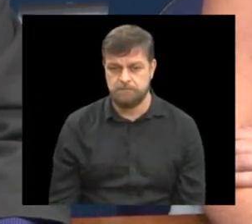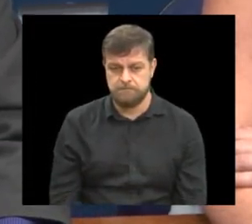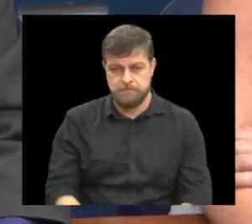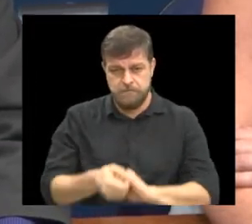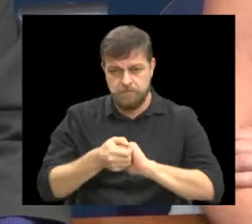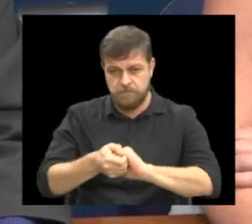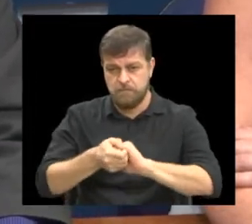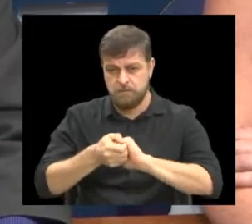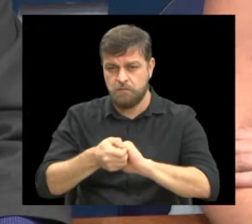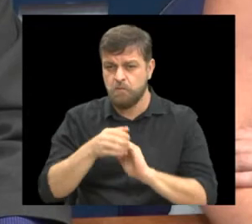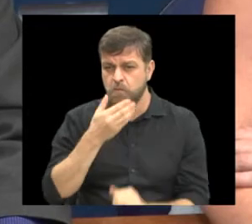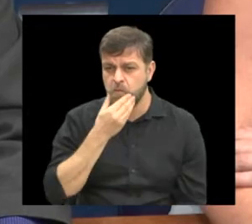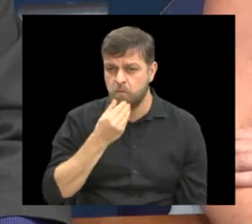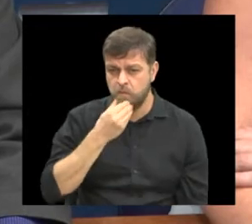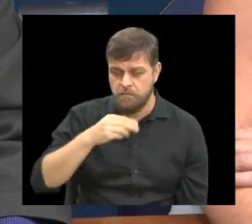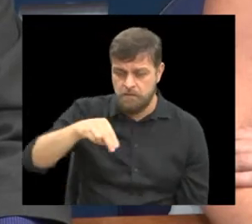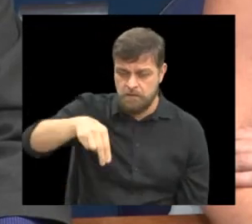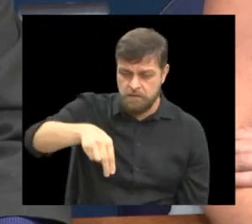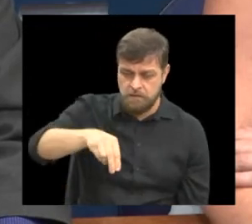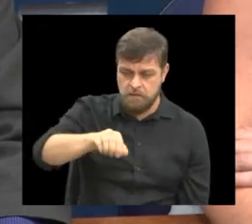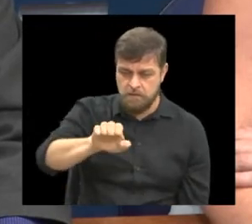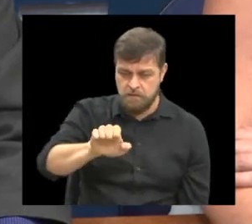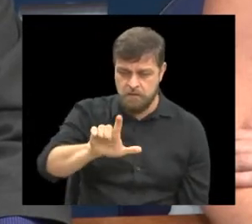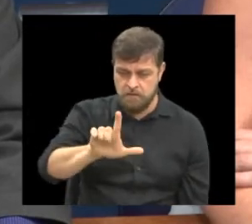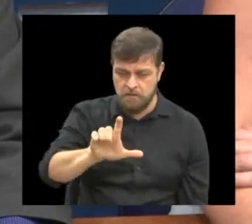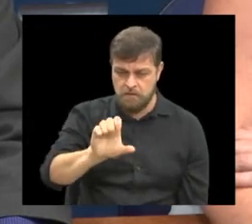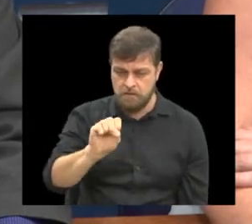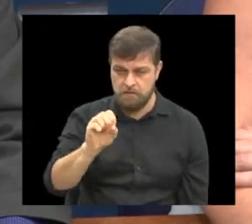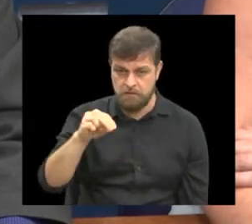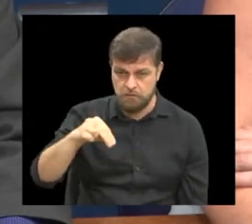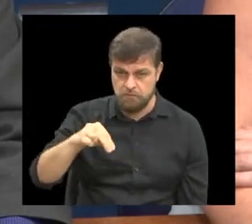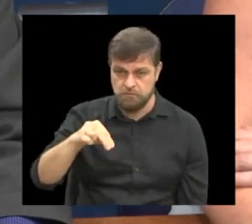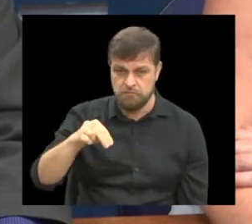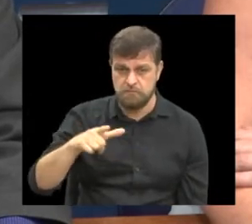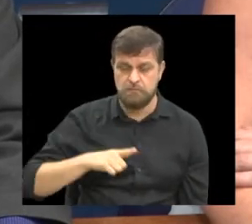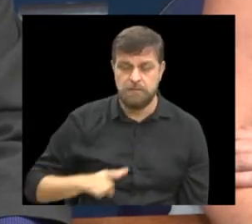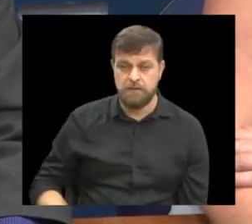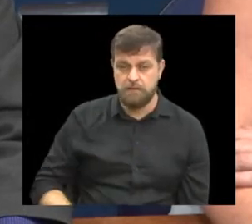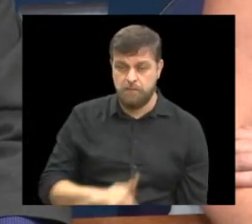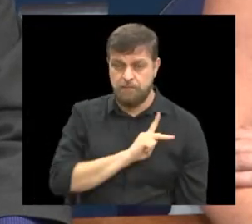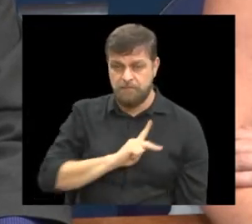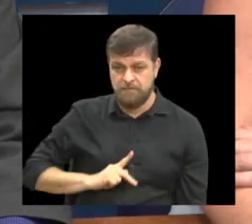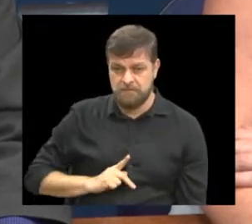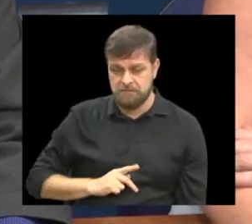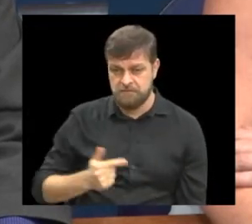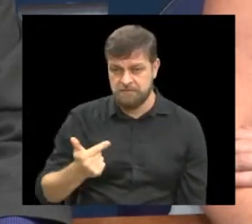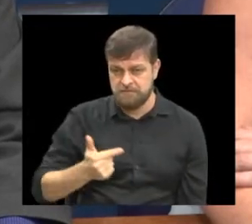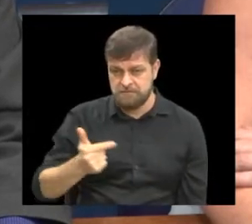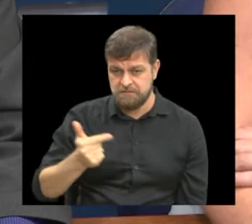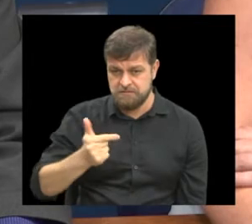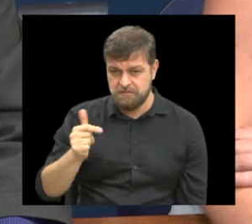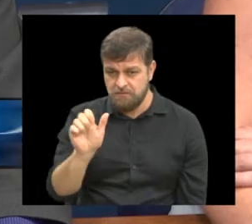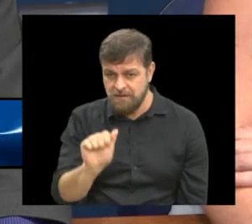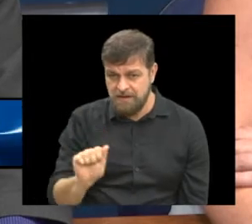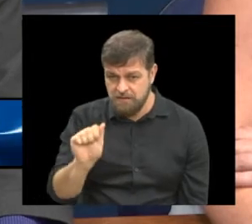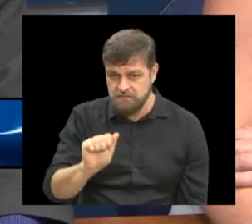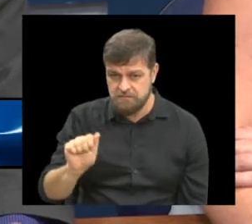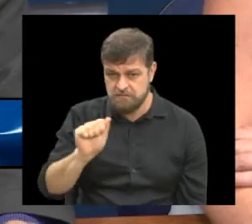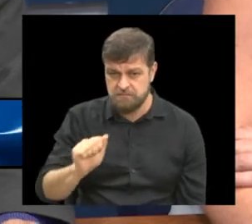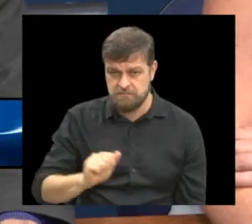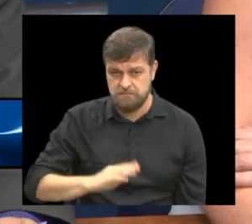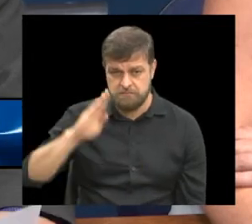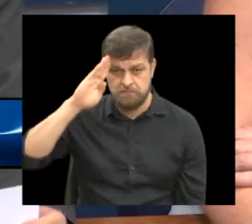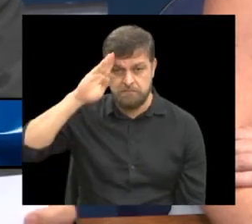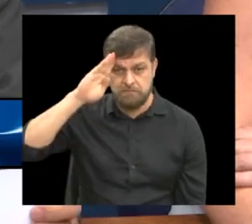Cumprimentar o seu Nelson, que é o diretor-presidente da 2ª Regional da Associação dos Subtenentes e Sargentos da